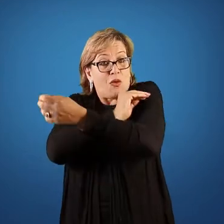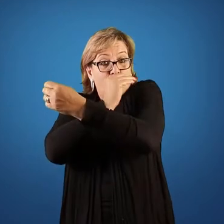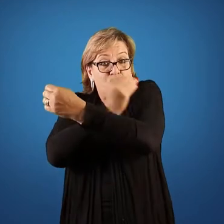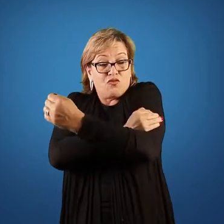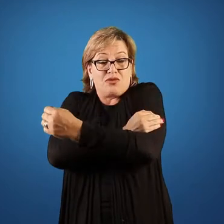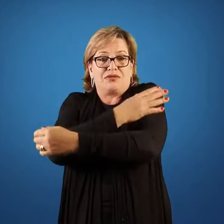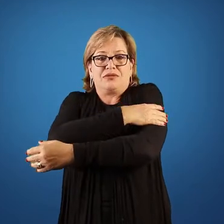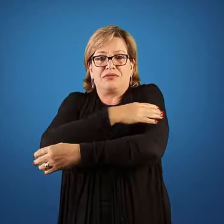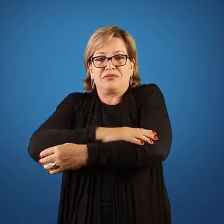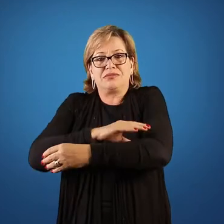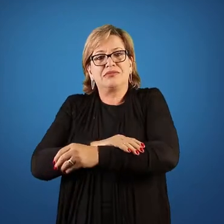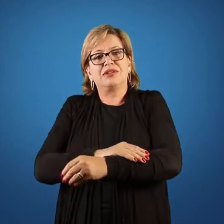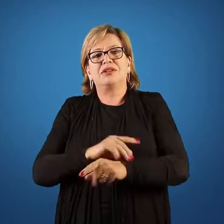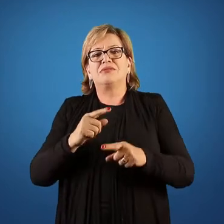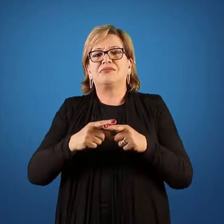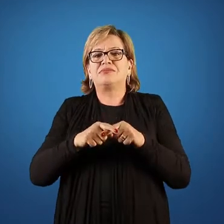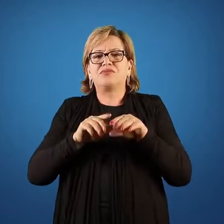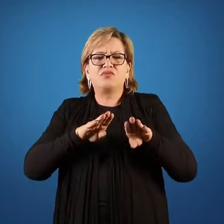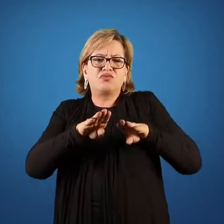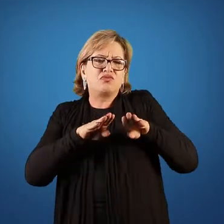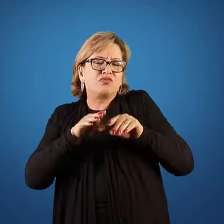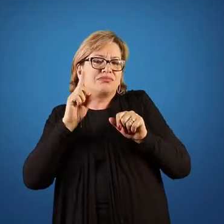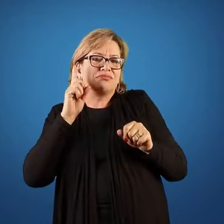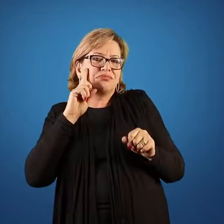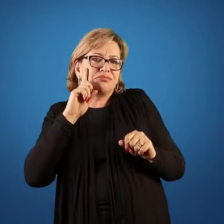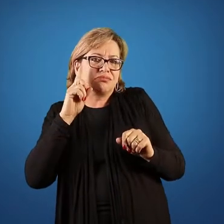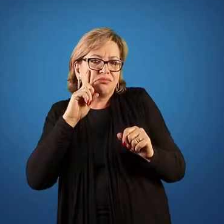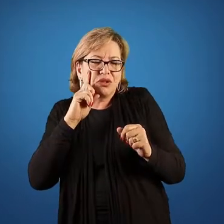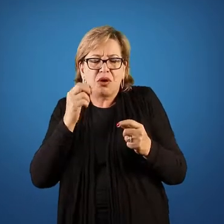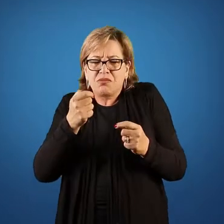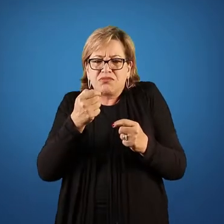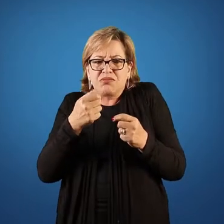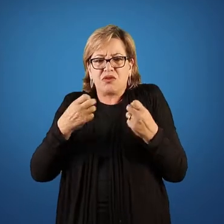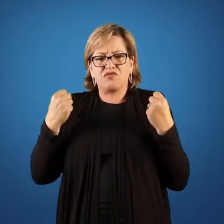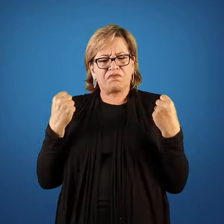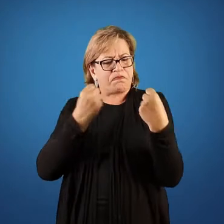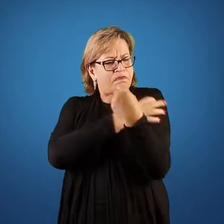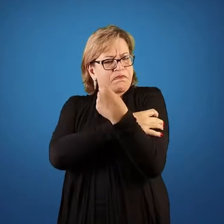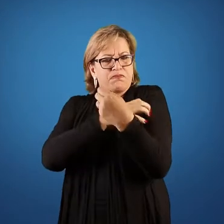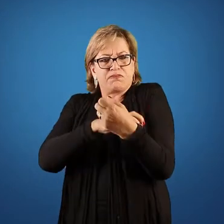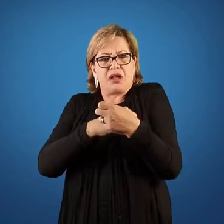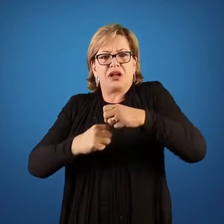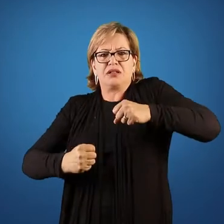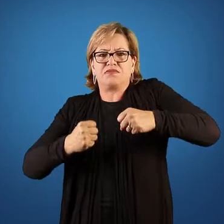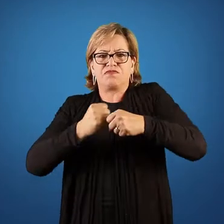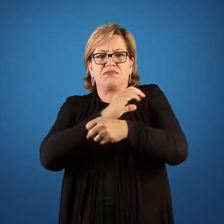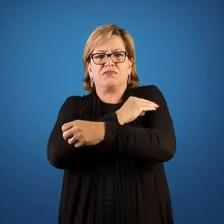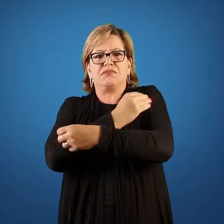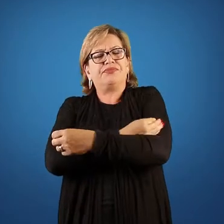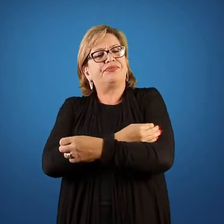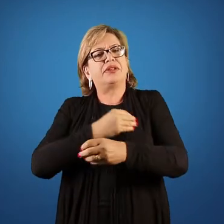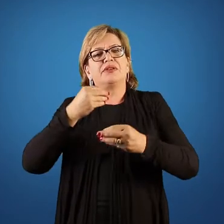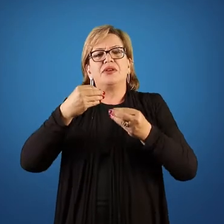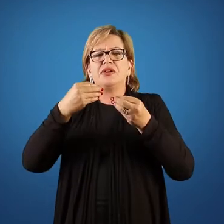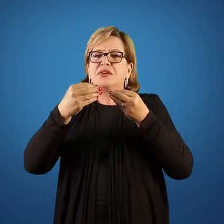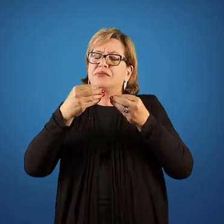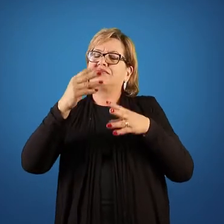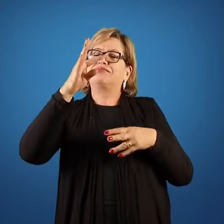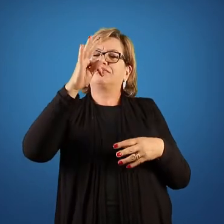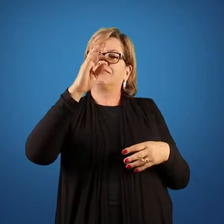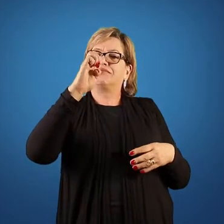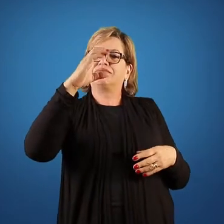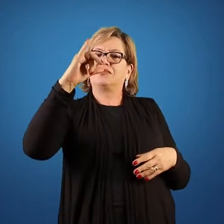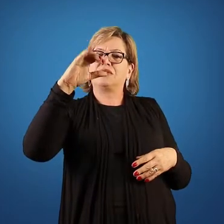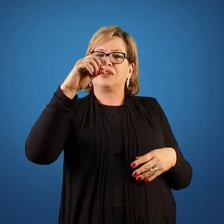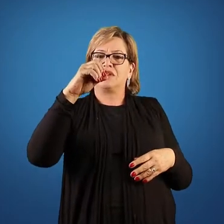nossos movimentos diários envolvem muito pouco sustentar o corpo com os braços. Então, o tecido, assim como